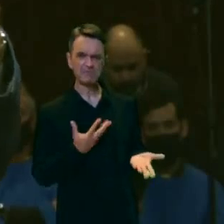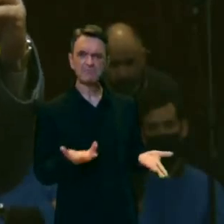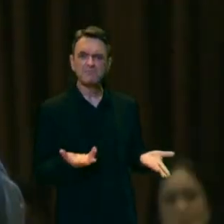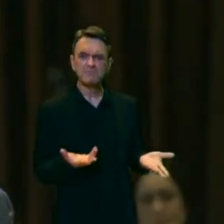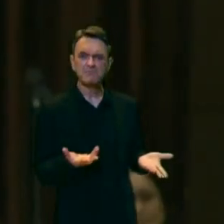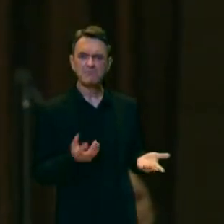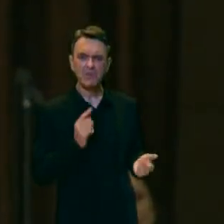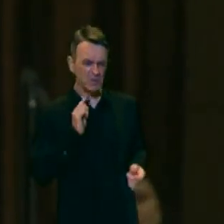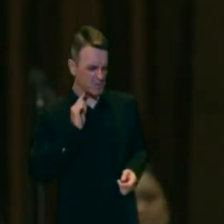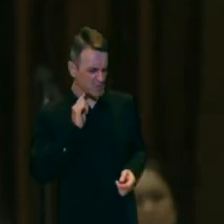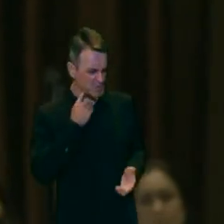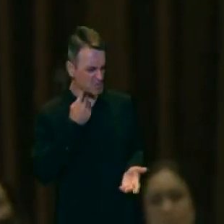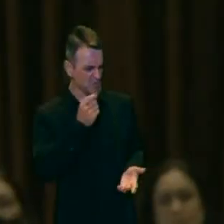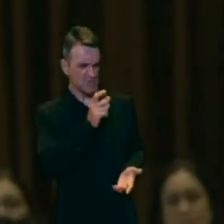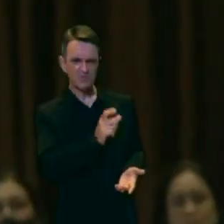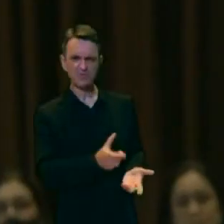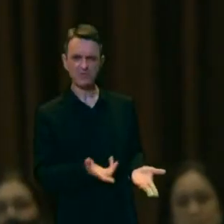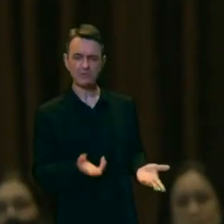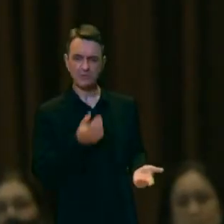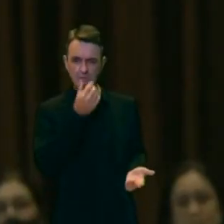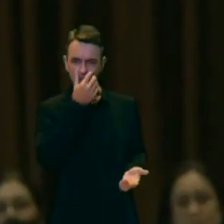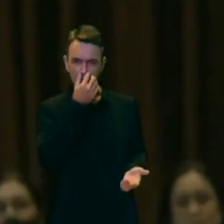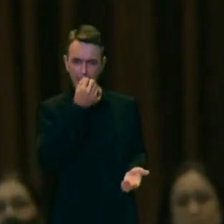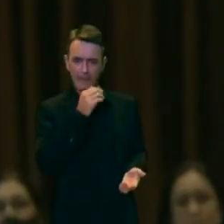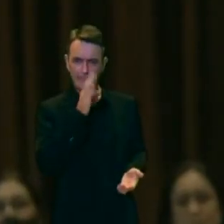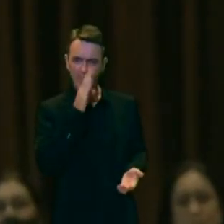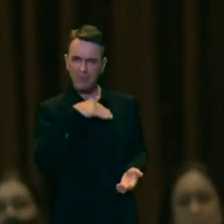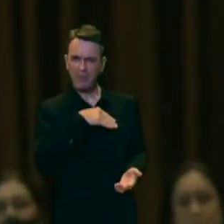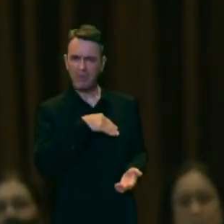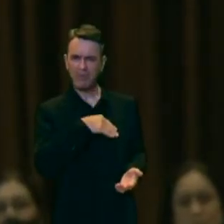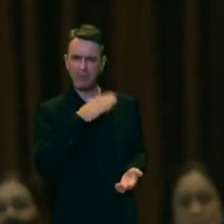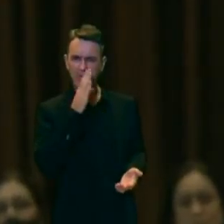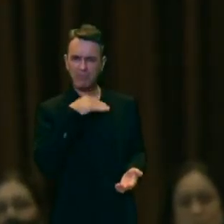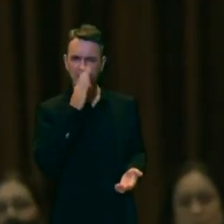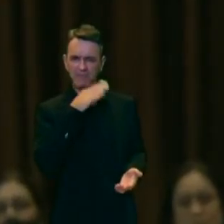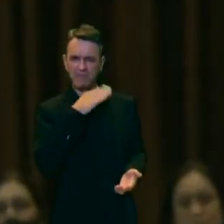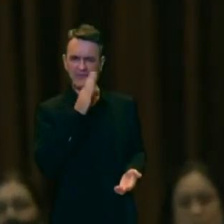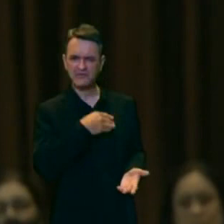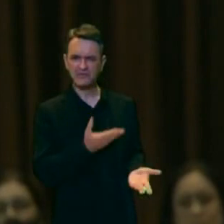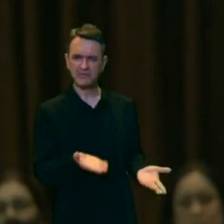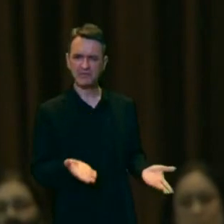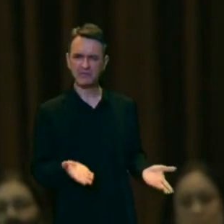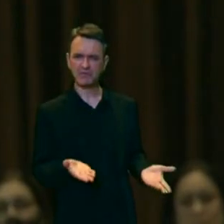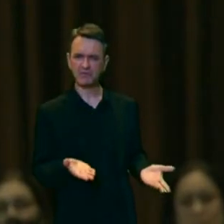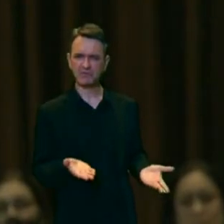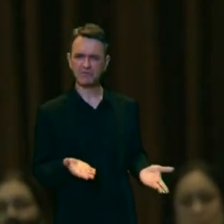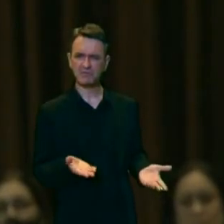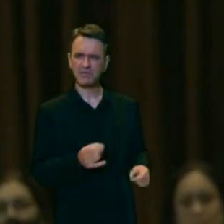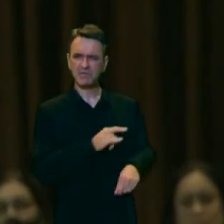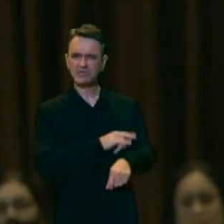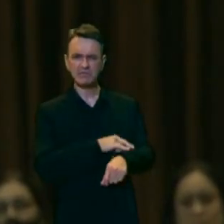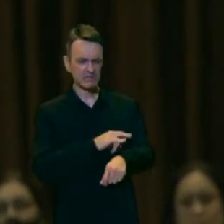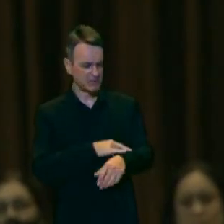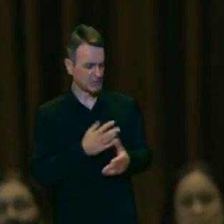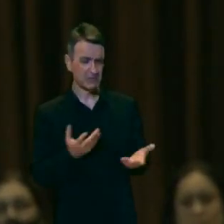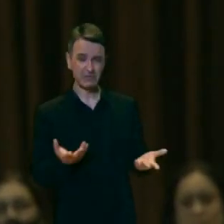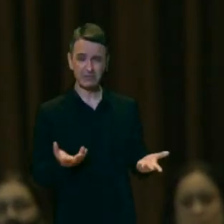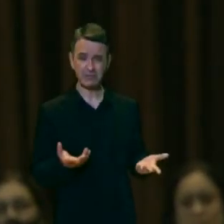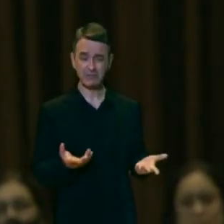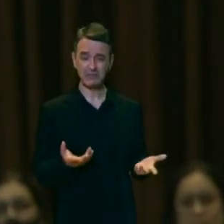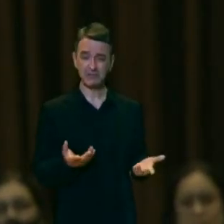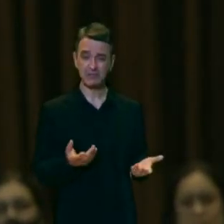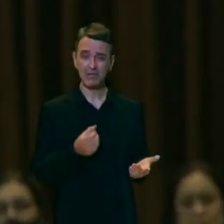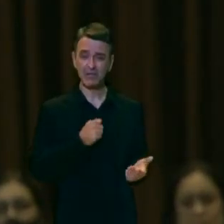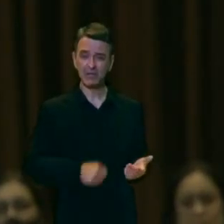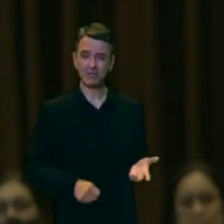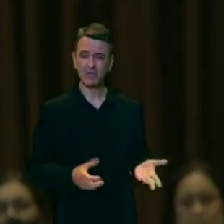sujo, cheirando a urina, às vezes cheirando ao